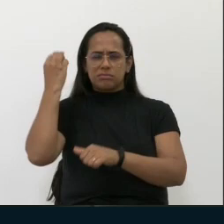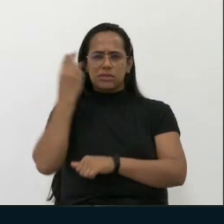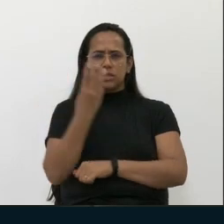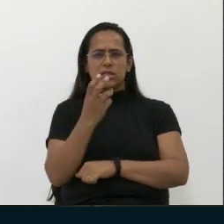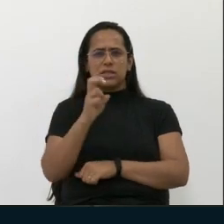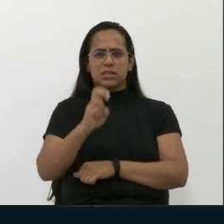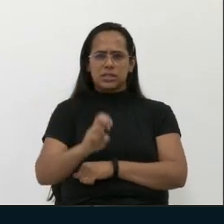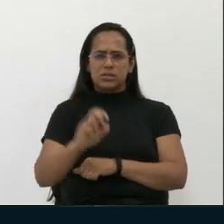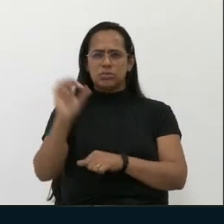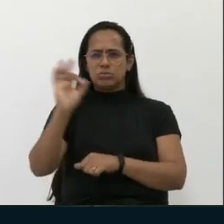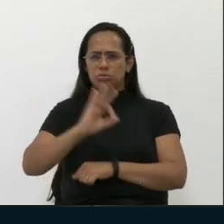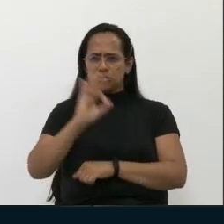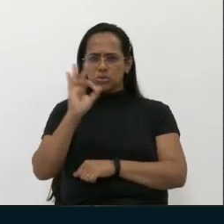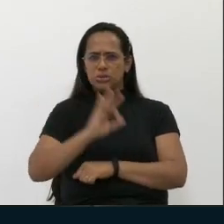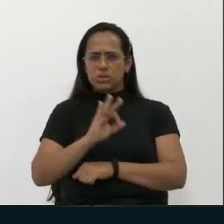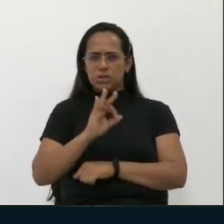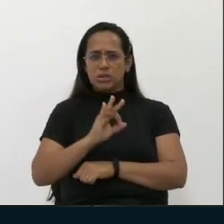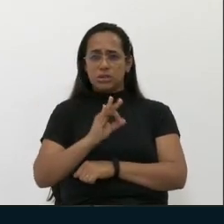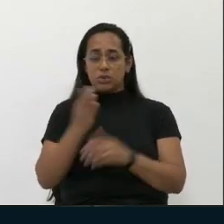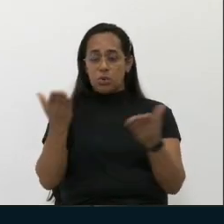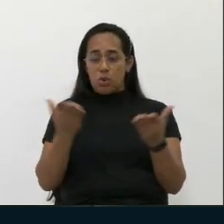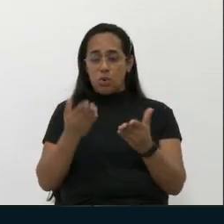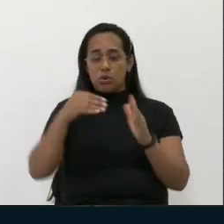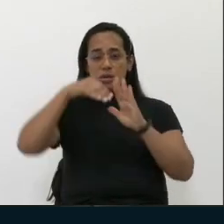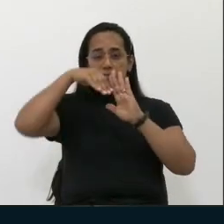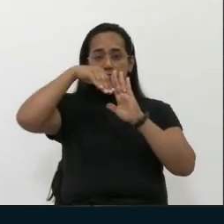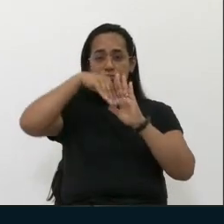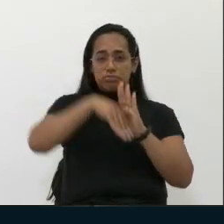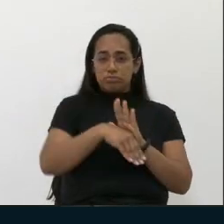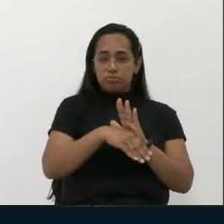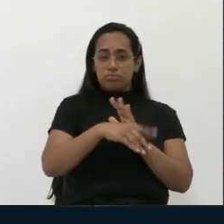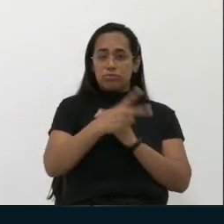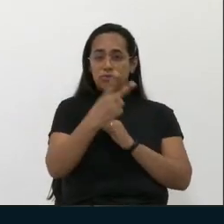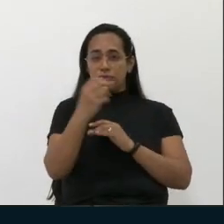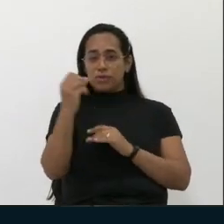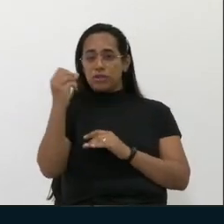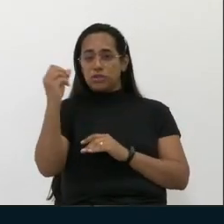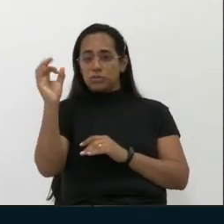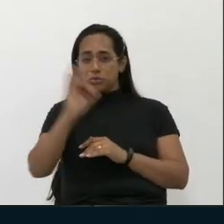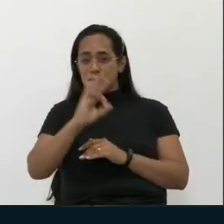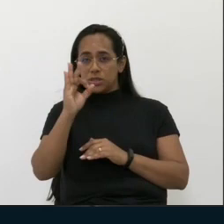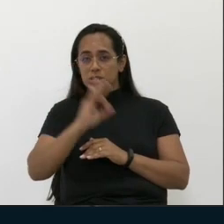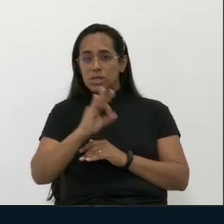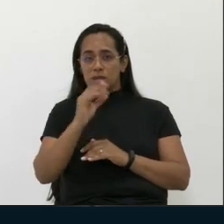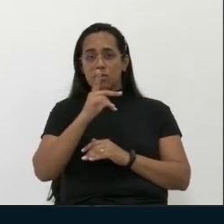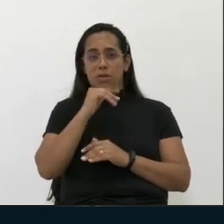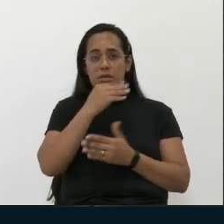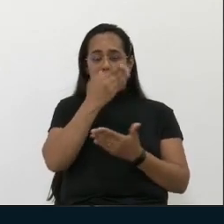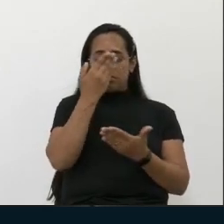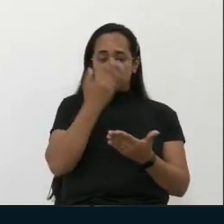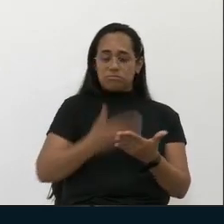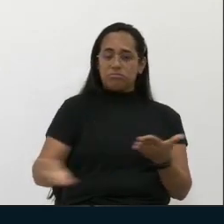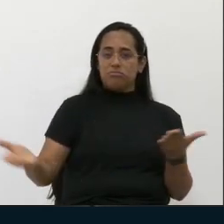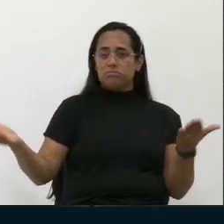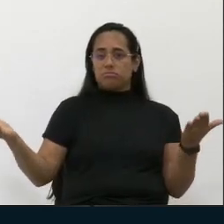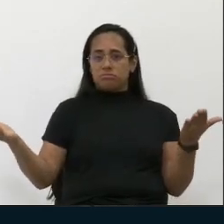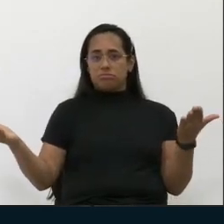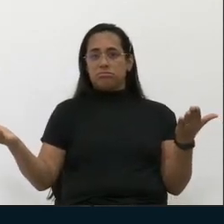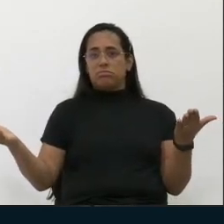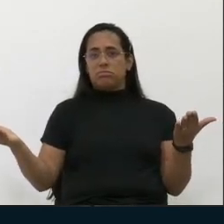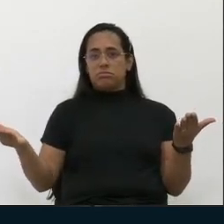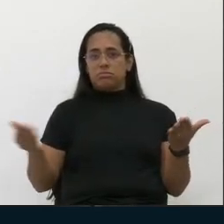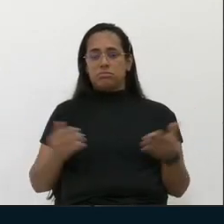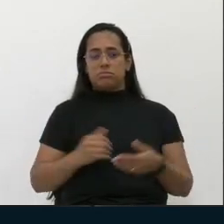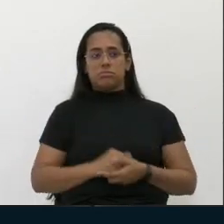já caiu para 20% a perda de água no município, que é um absurdo, 20% do consumo de água de